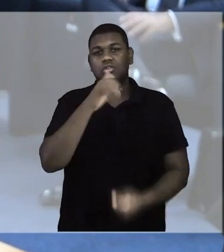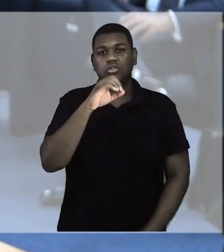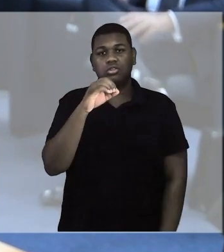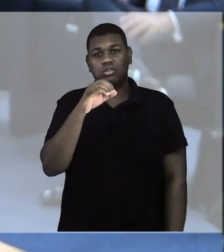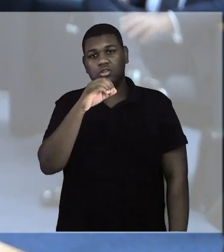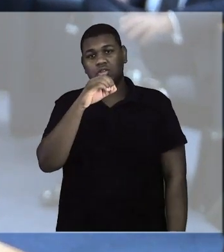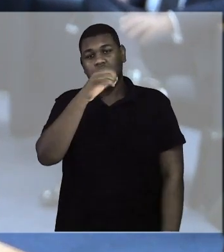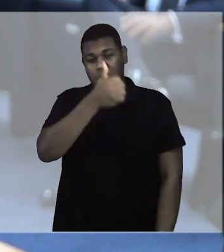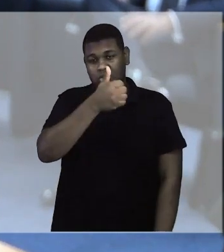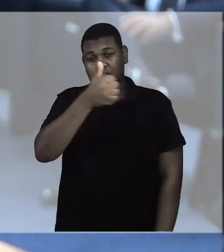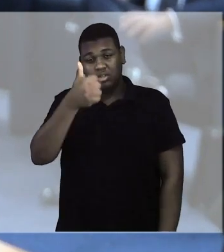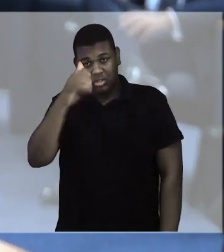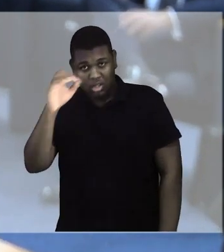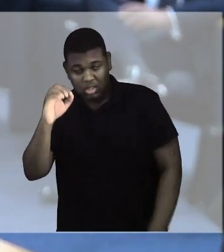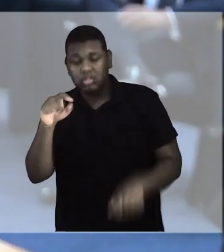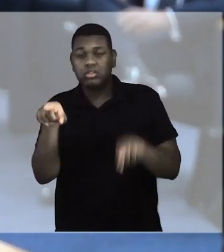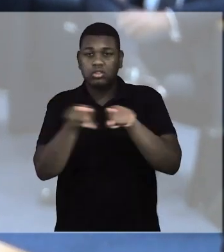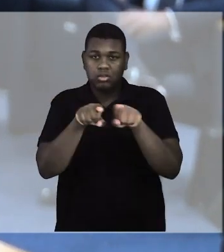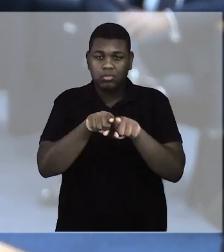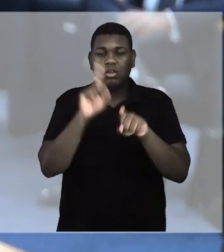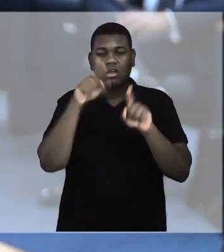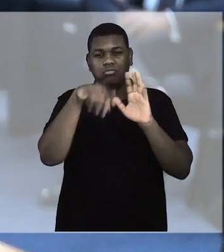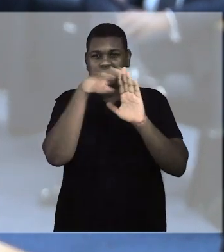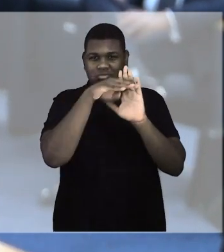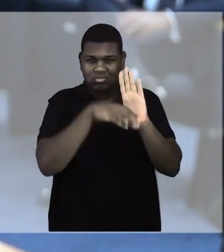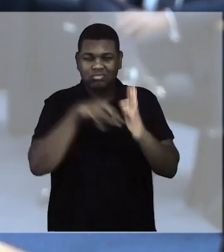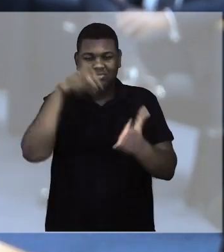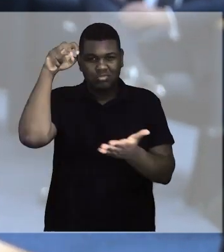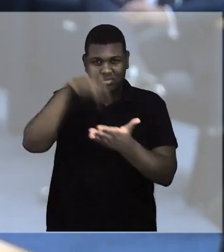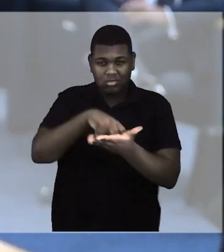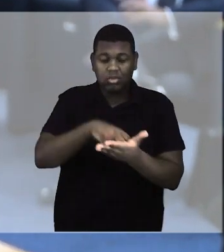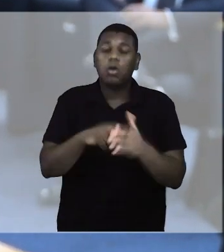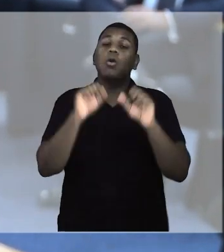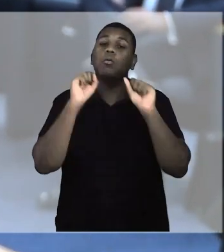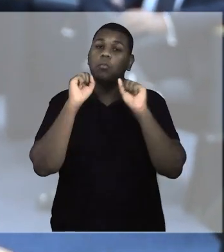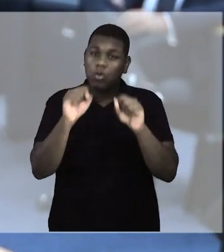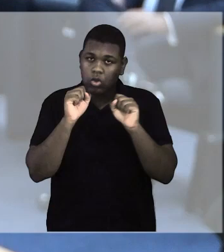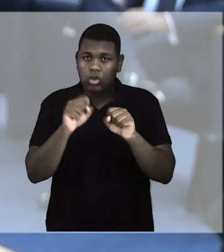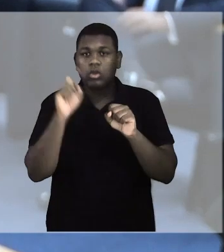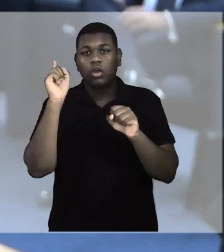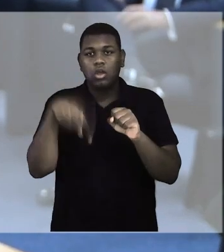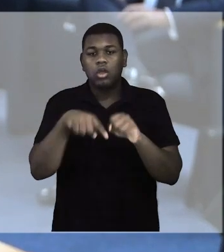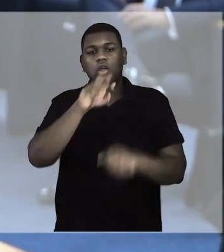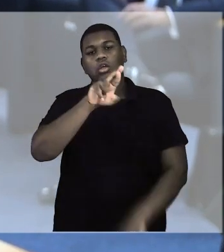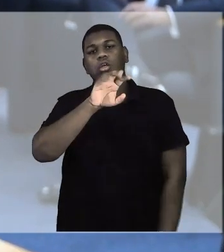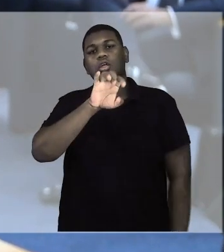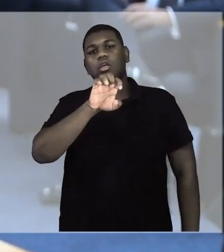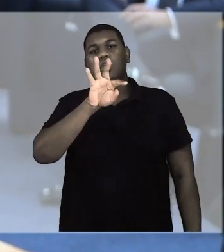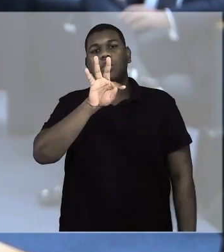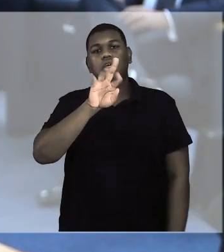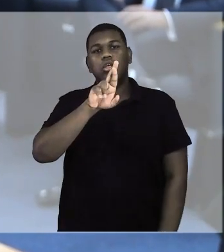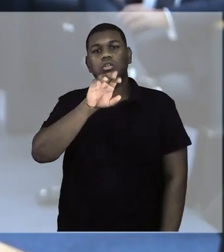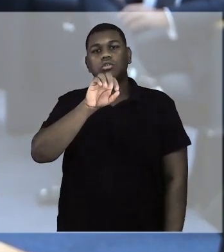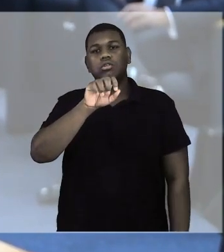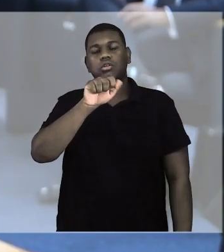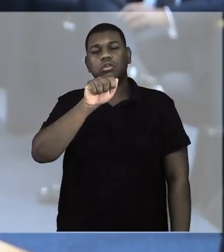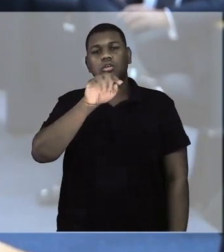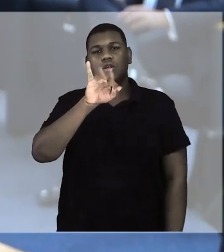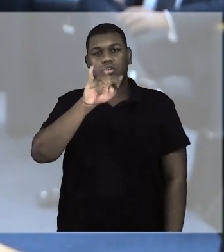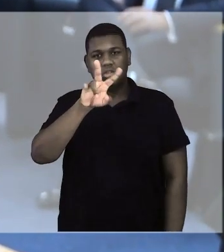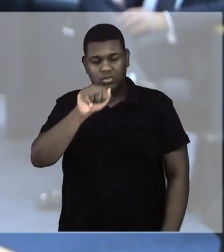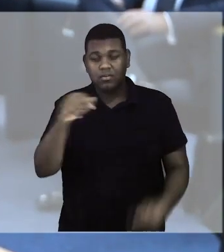2010, e em vigor o artigo 110, parágrafo 1º do Código Penal em sua anterior redação,